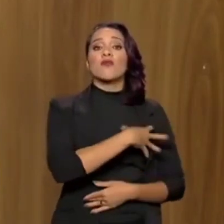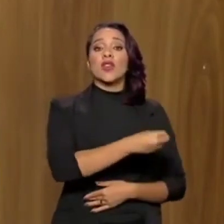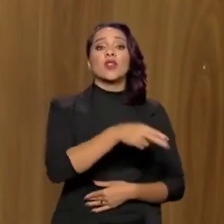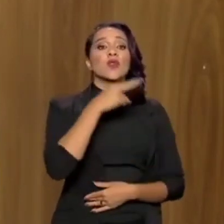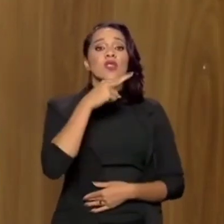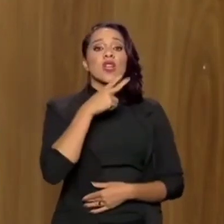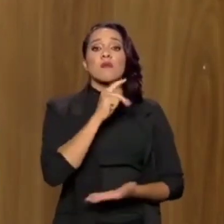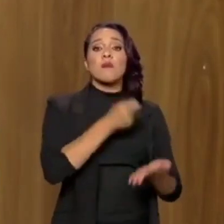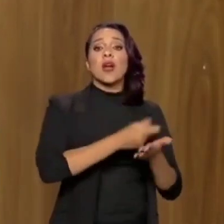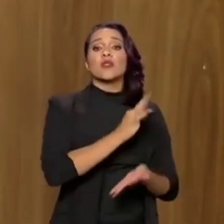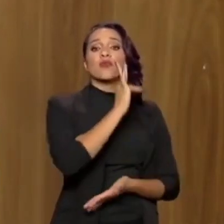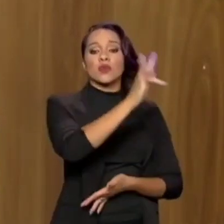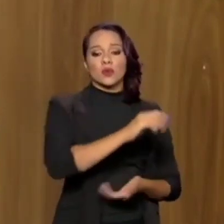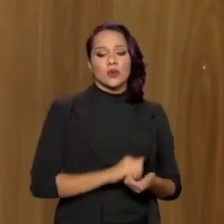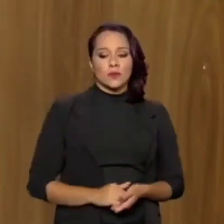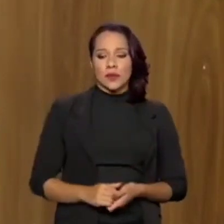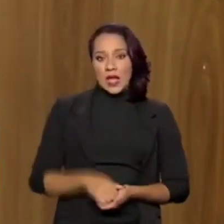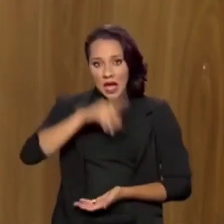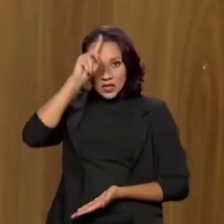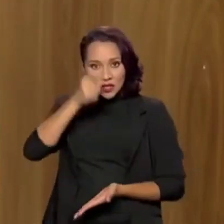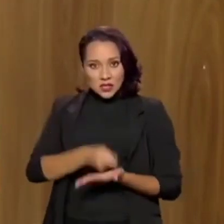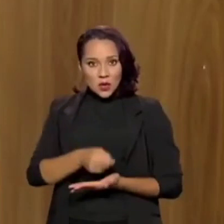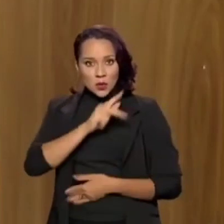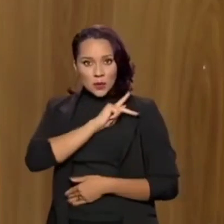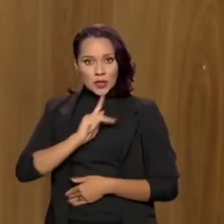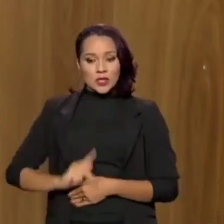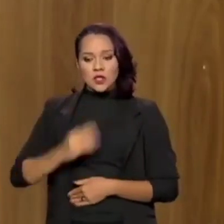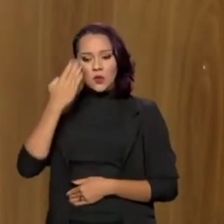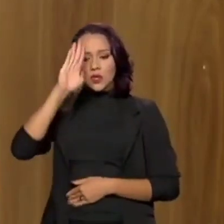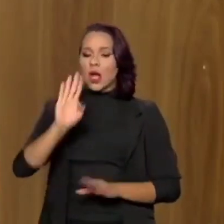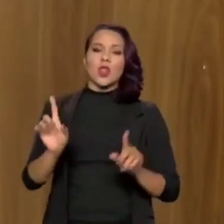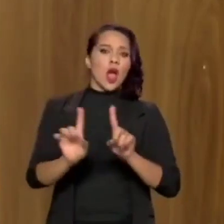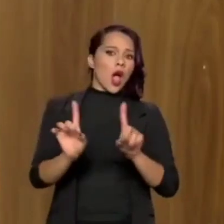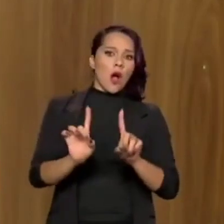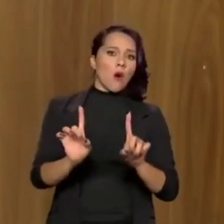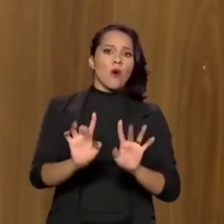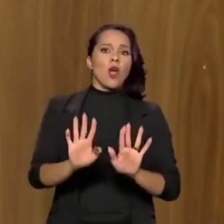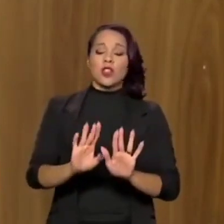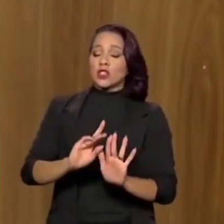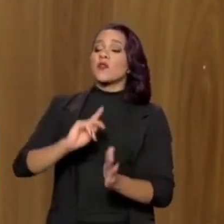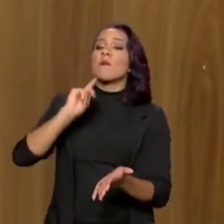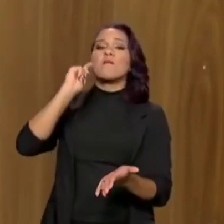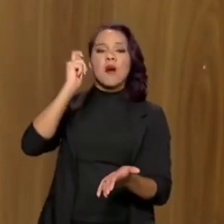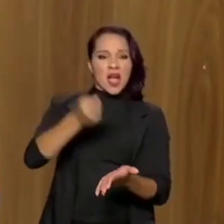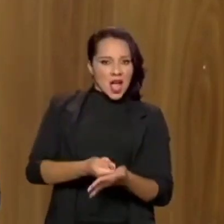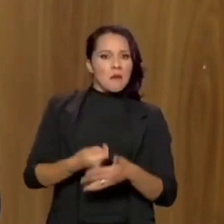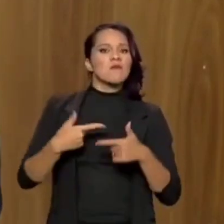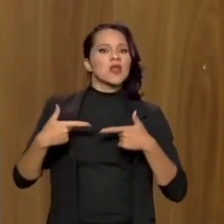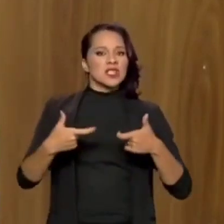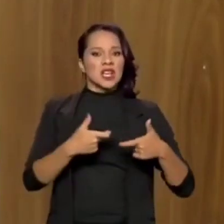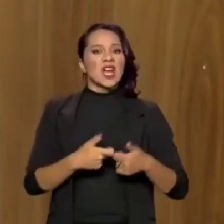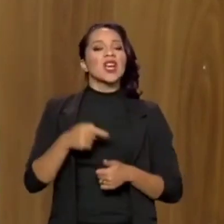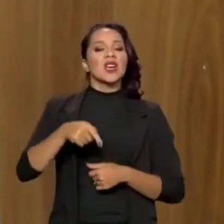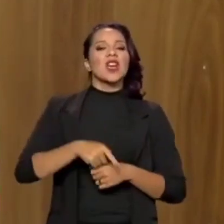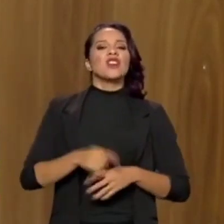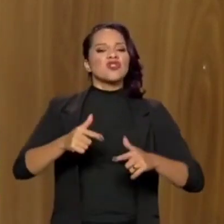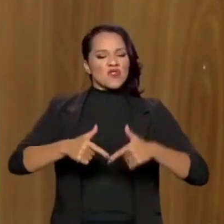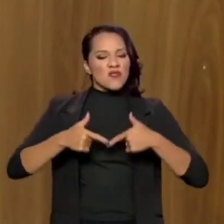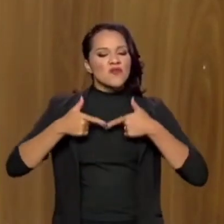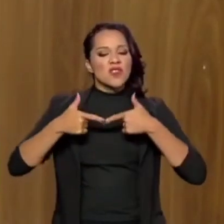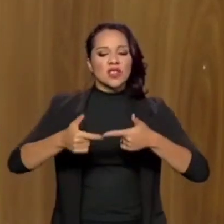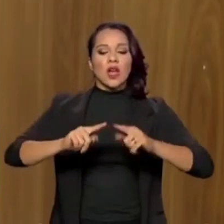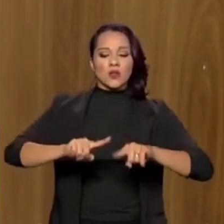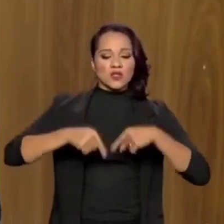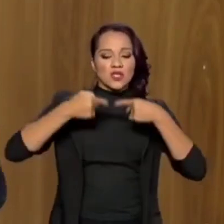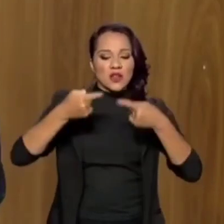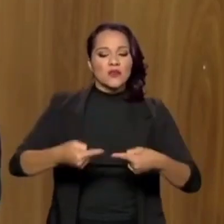netos. A decisão do presidente Bolsonaro foi: não, nós vamos pagar por essa guerra, nós vamos enfrentar os